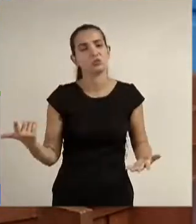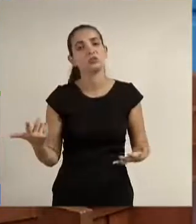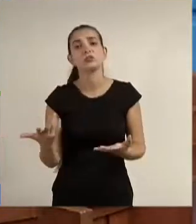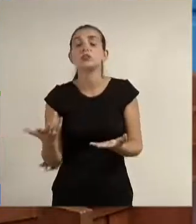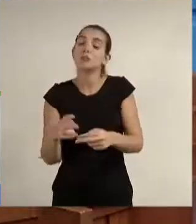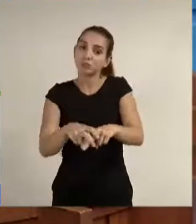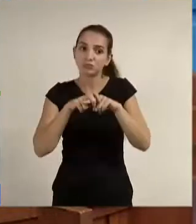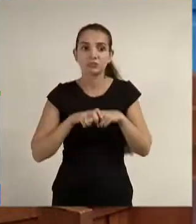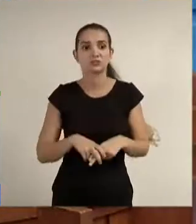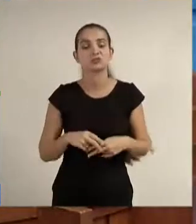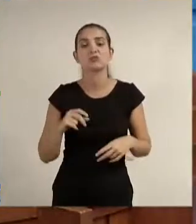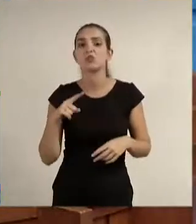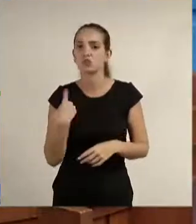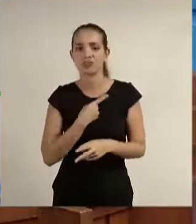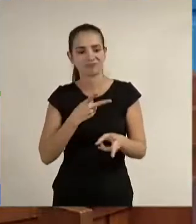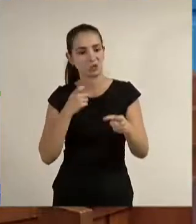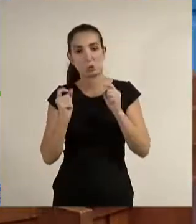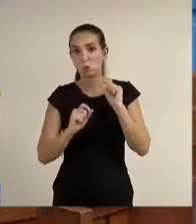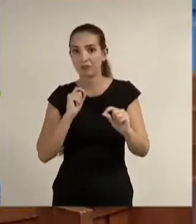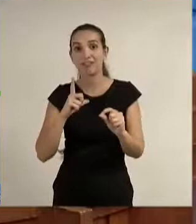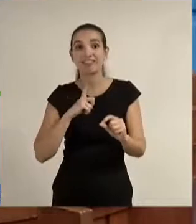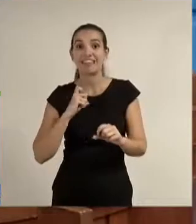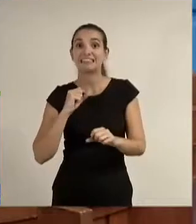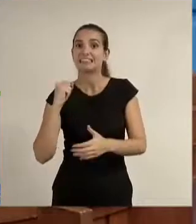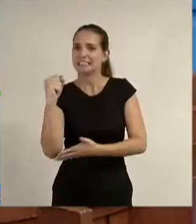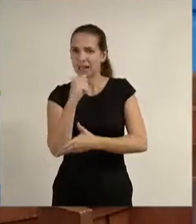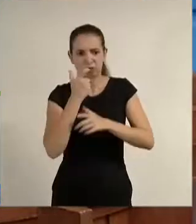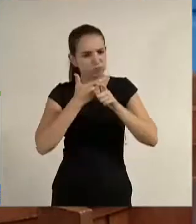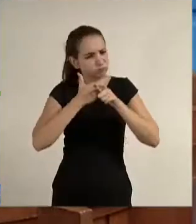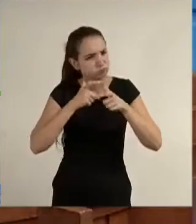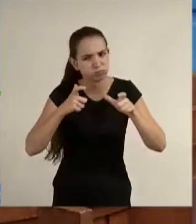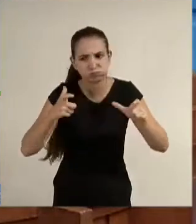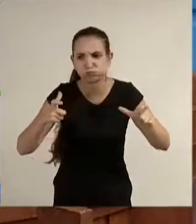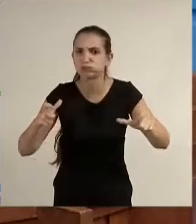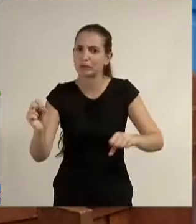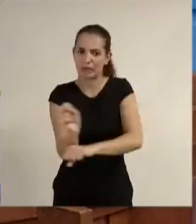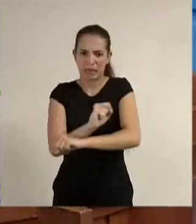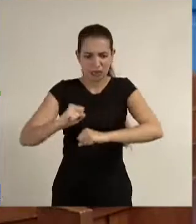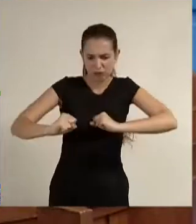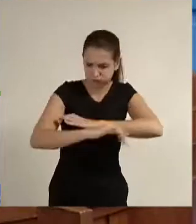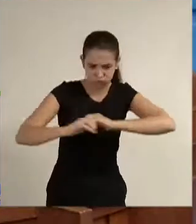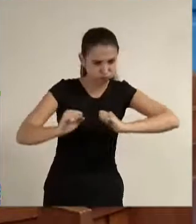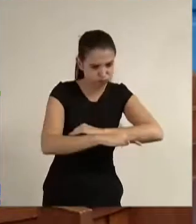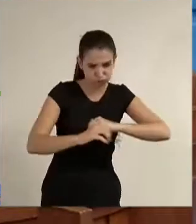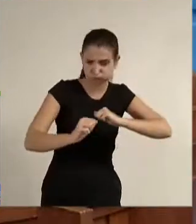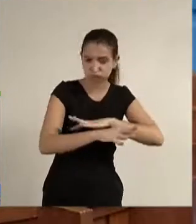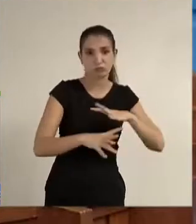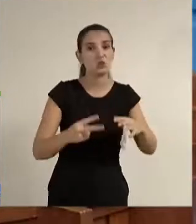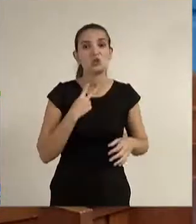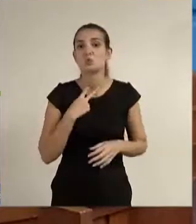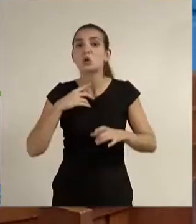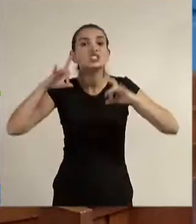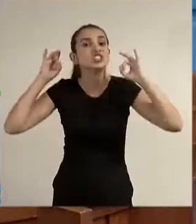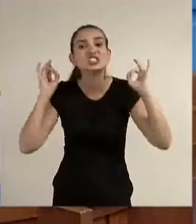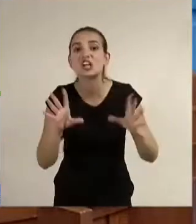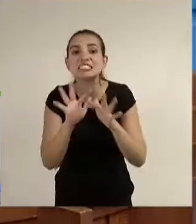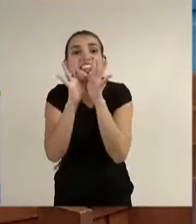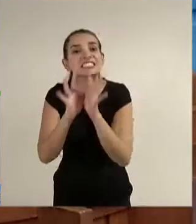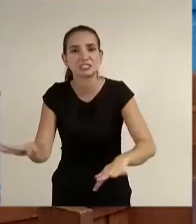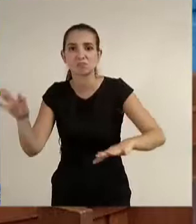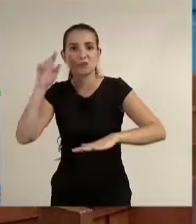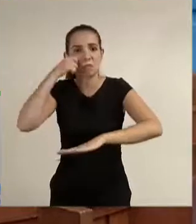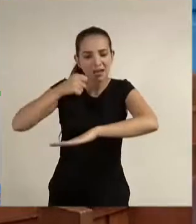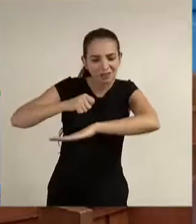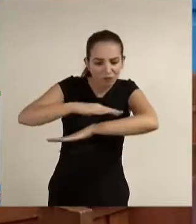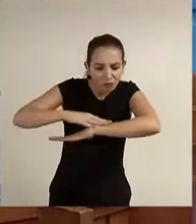para fazer mais tapa-buraco, não dá para utilizar massa fria, porque cada chuva que vem leva tudo. Então,